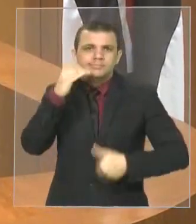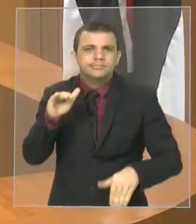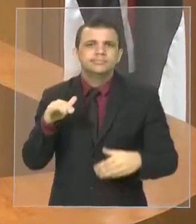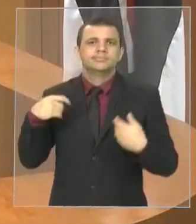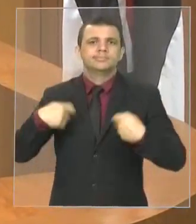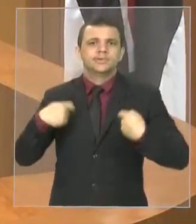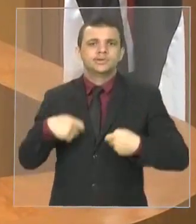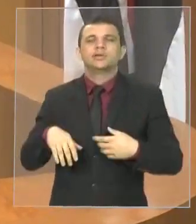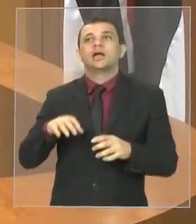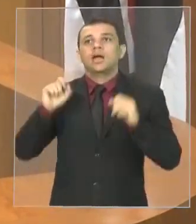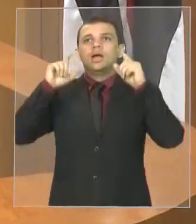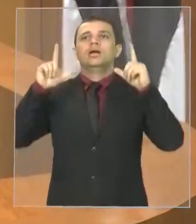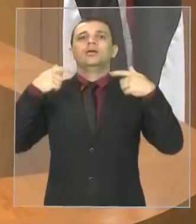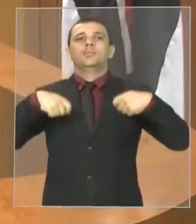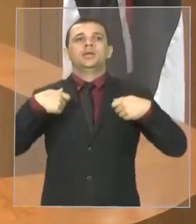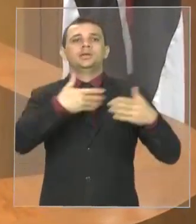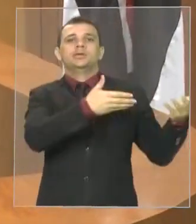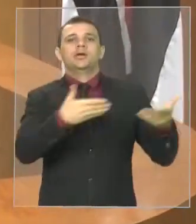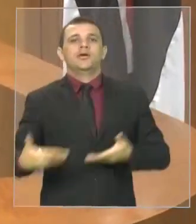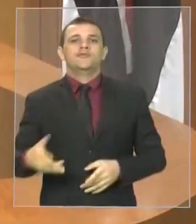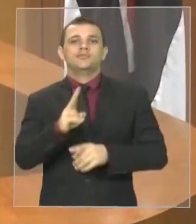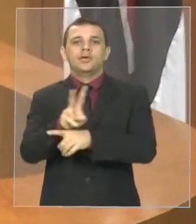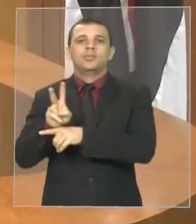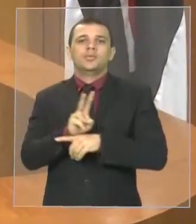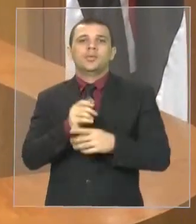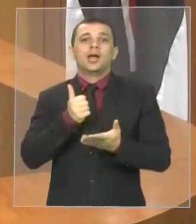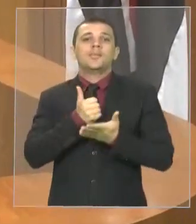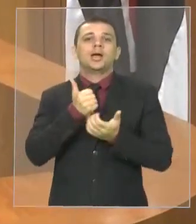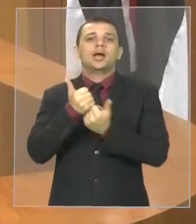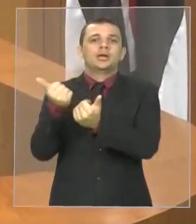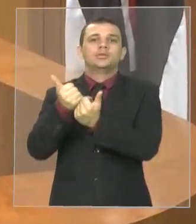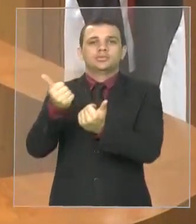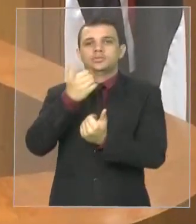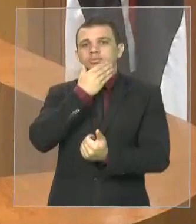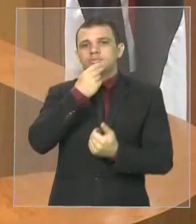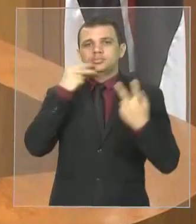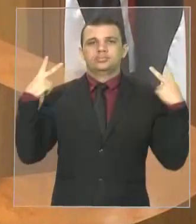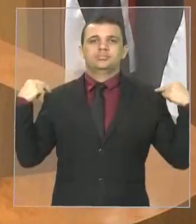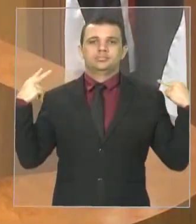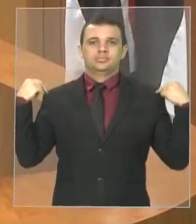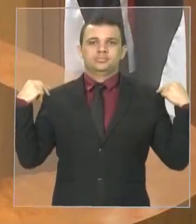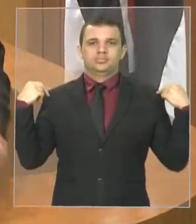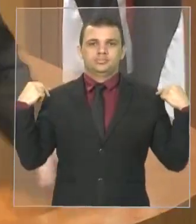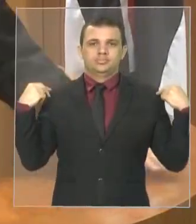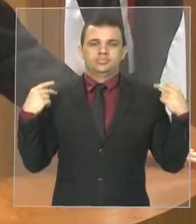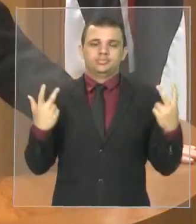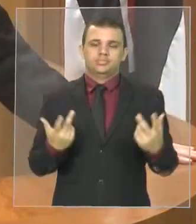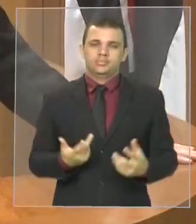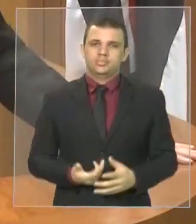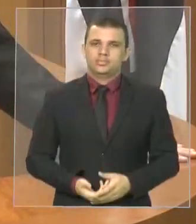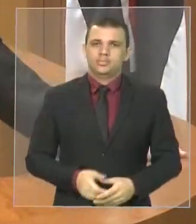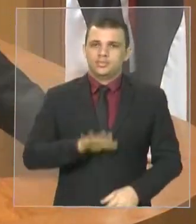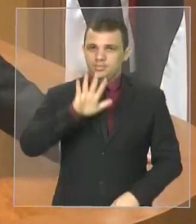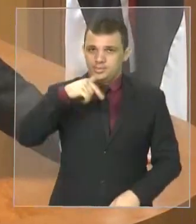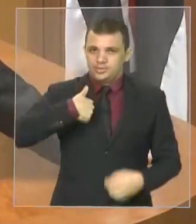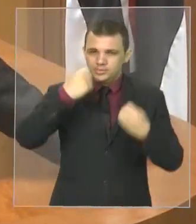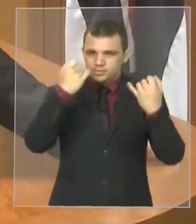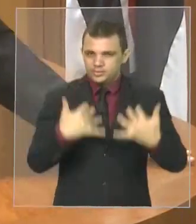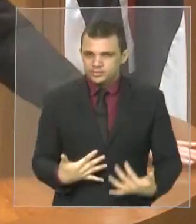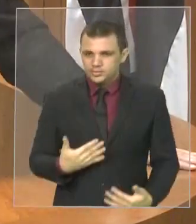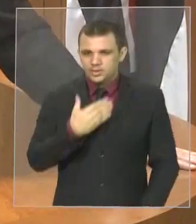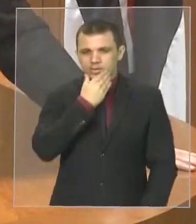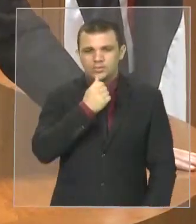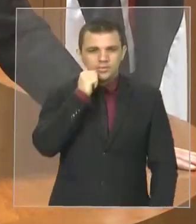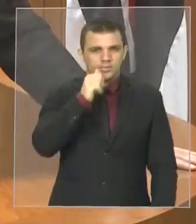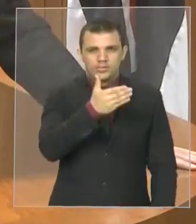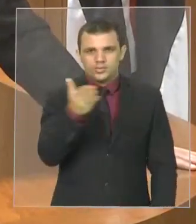chamar os monitores para ajudar os motoristas do transporte escolar. Mas o que eu quero dizer, senhores e senhoras